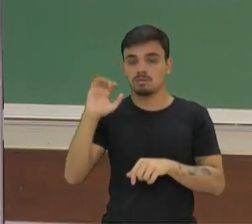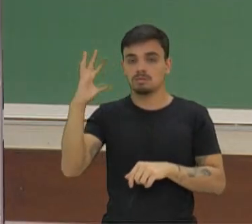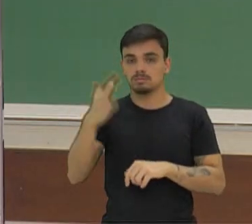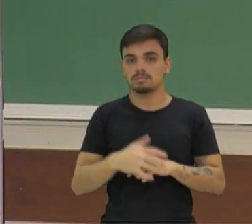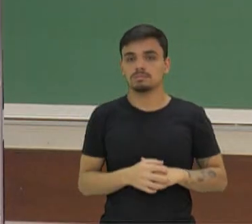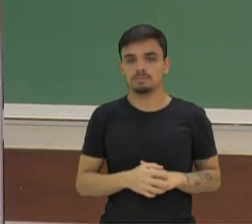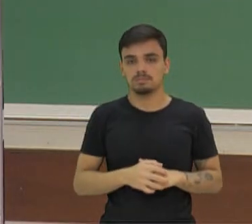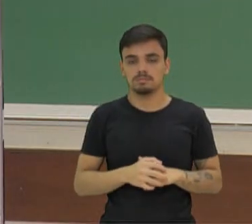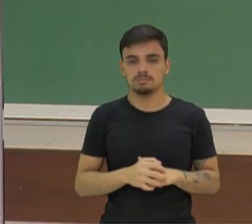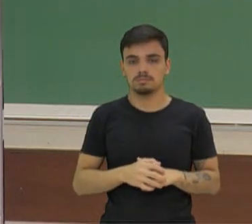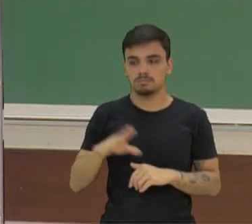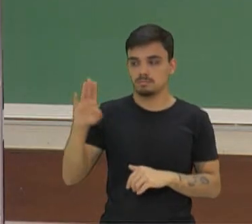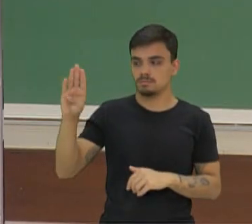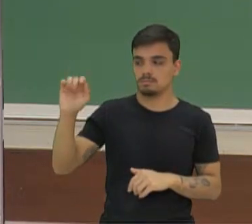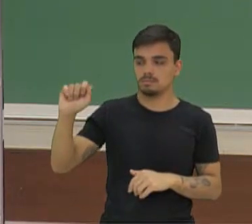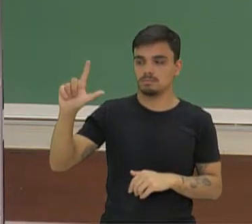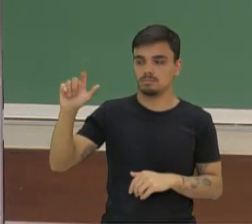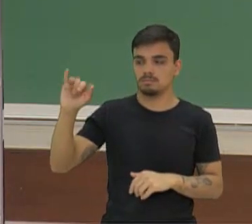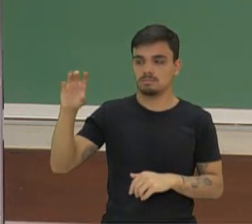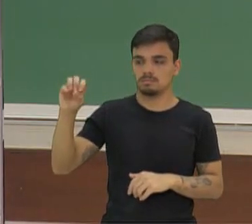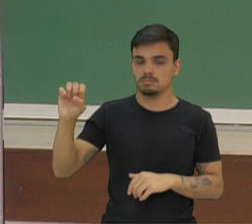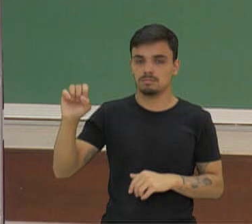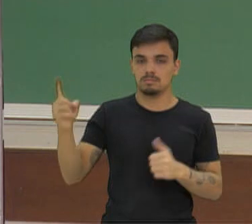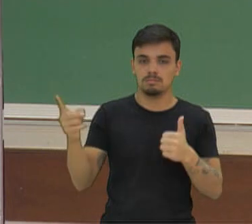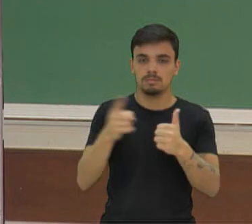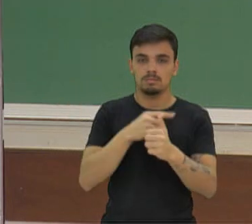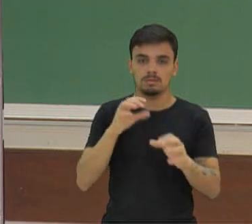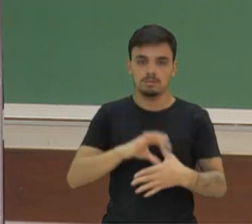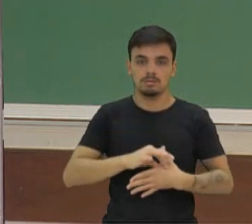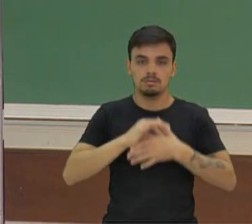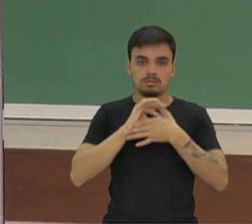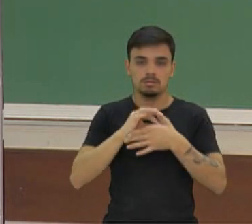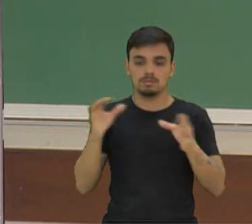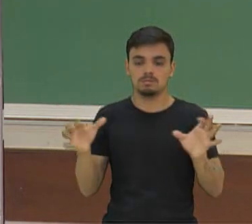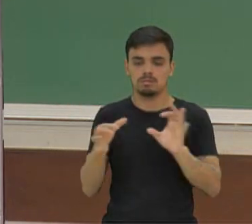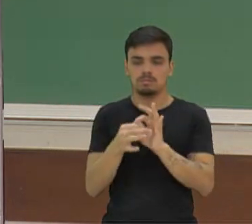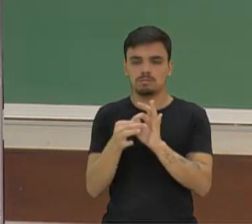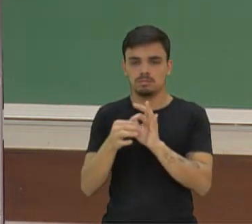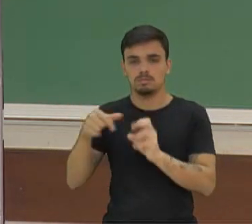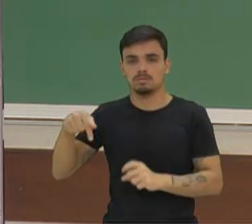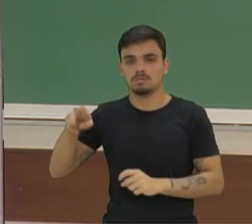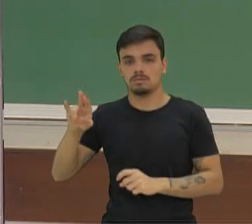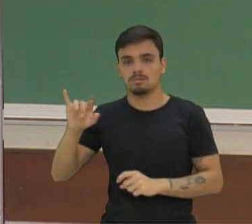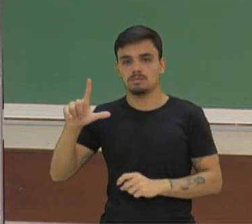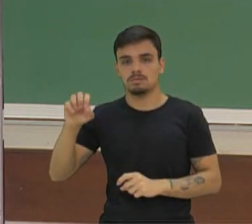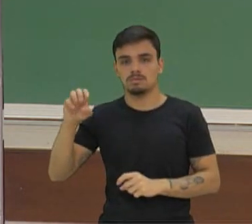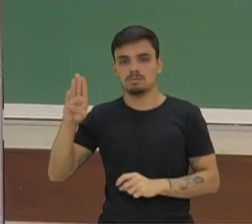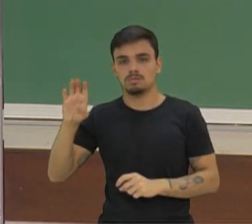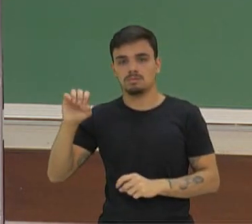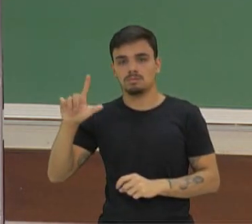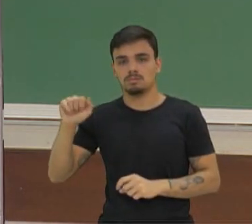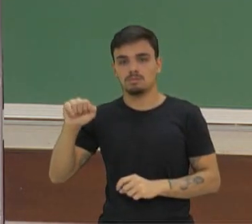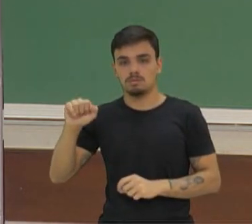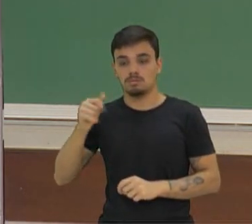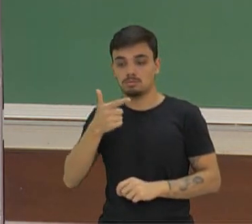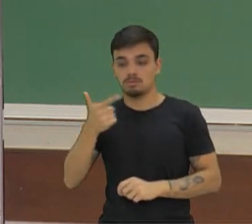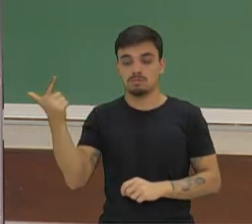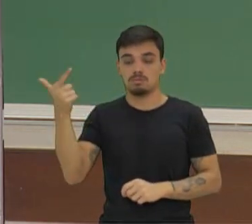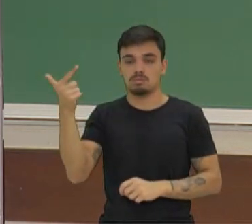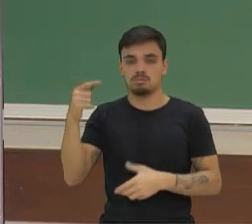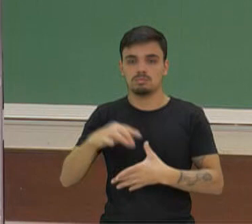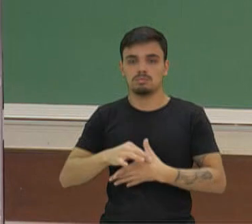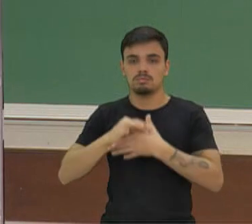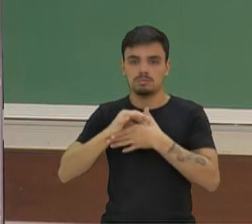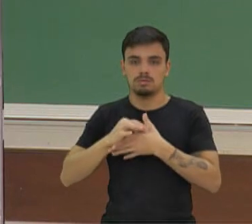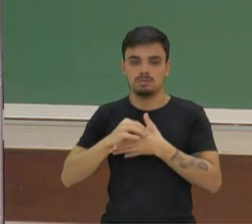Os balaios do nosso primeiro líder se uniram aos quilombolas do nosso segundo líder. O movimento ganhou